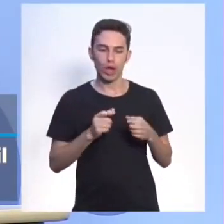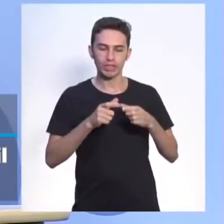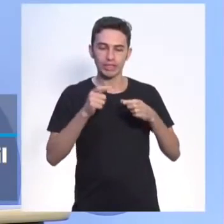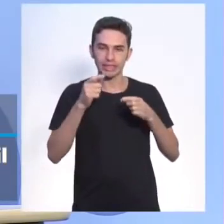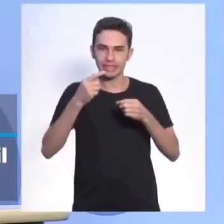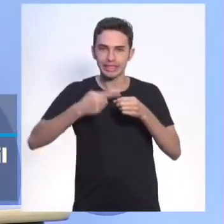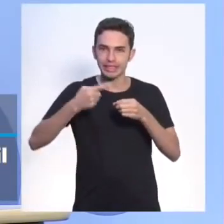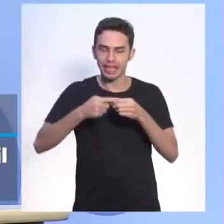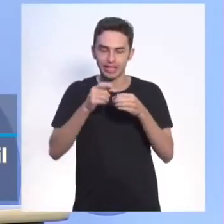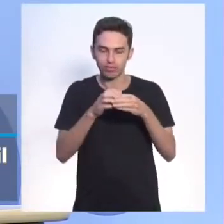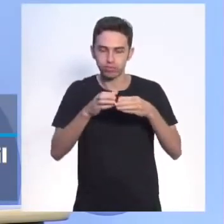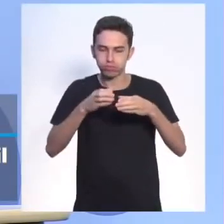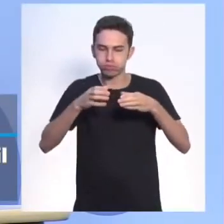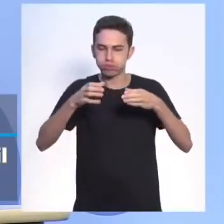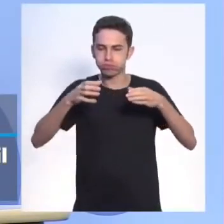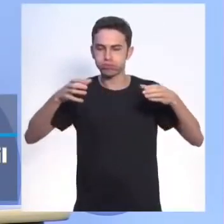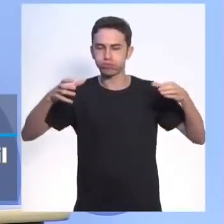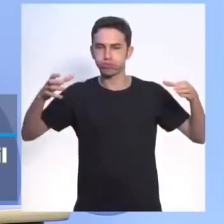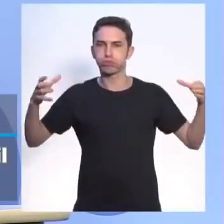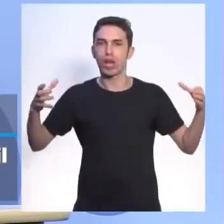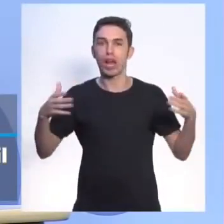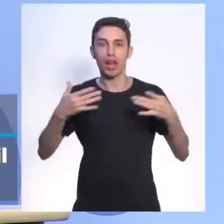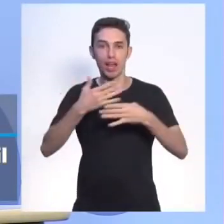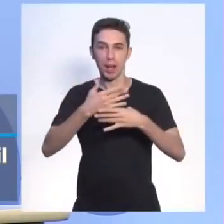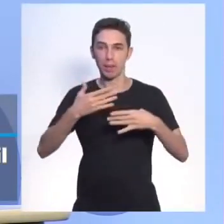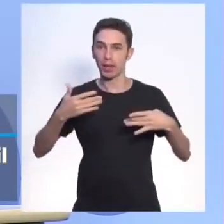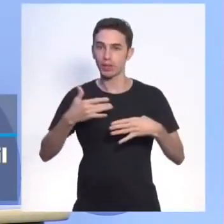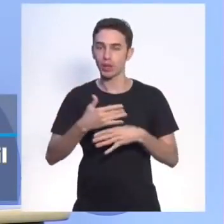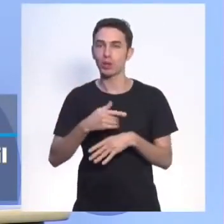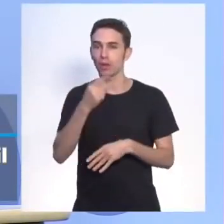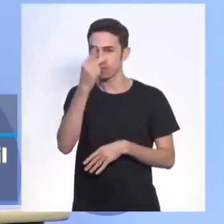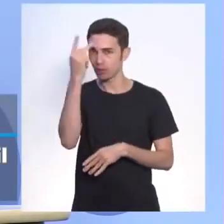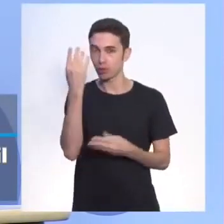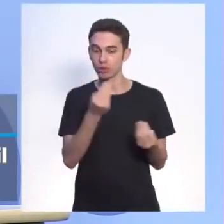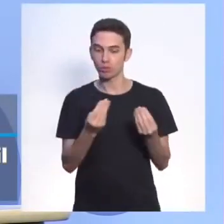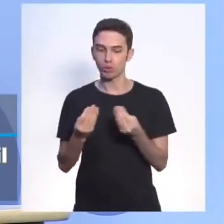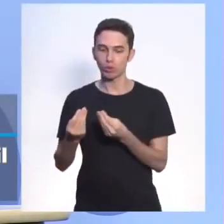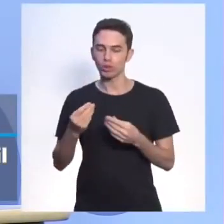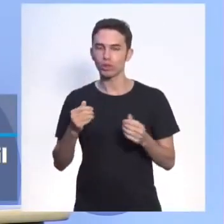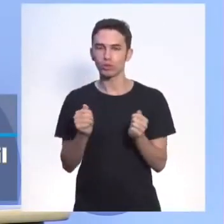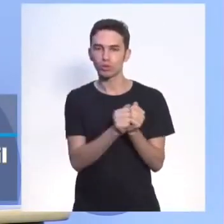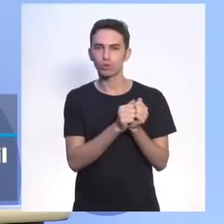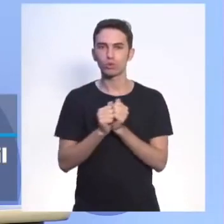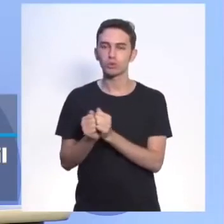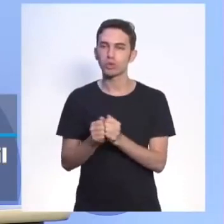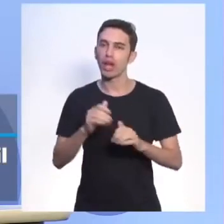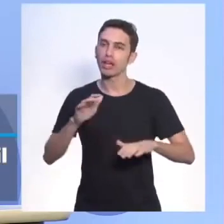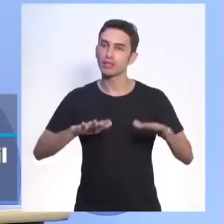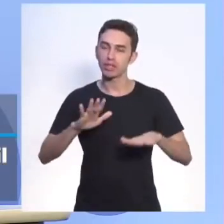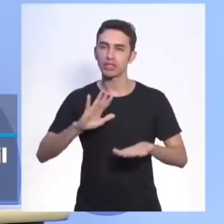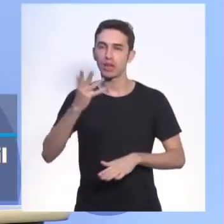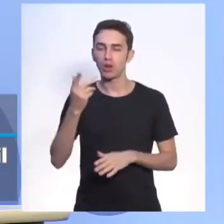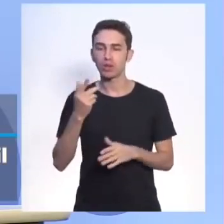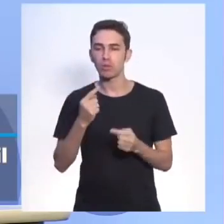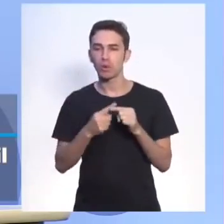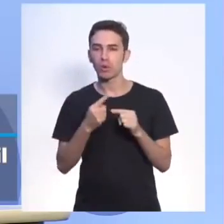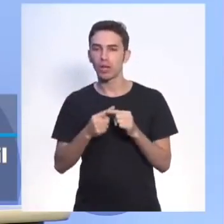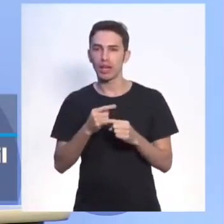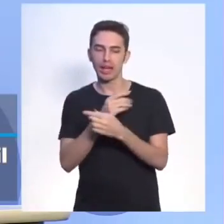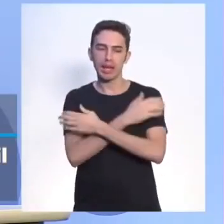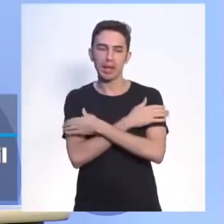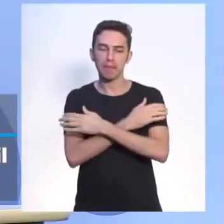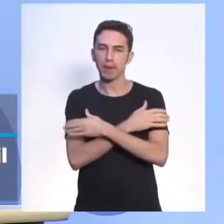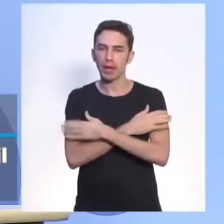uma cidade, que gera um grande número de pessoas em um só lugar. Às vezes ocorre pela falta de empregos em sua